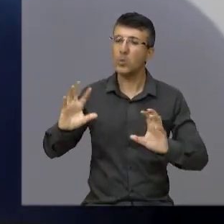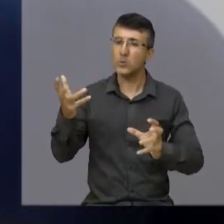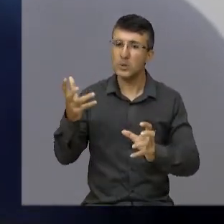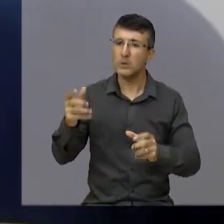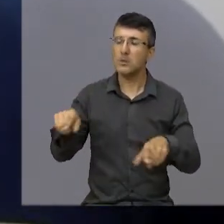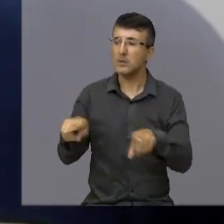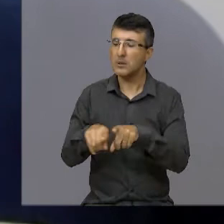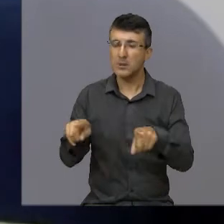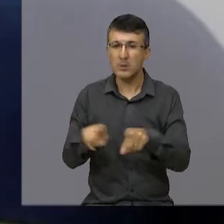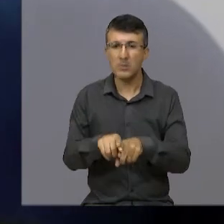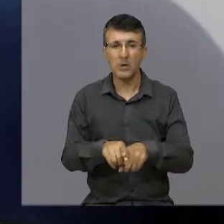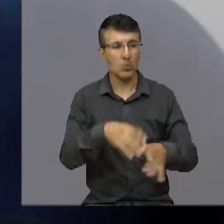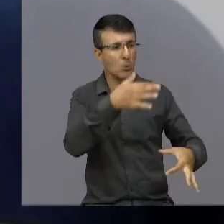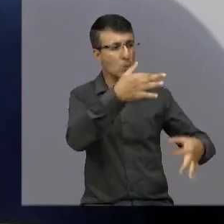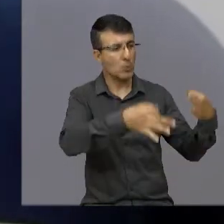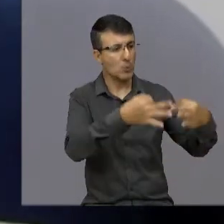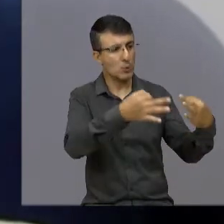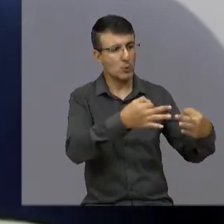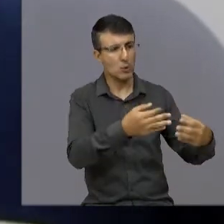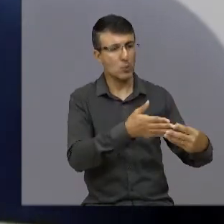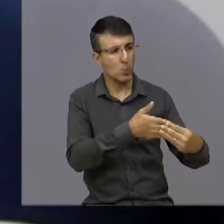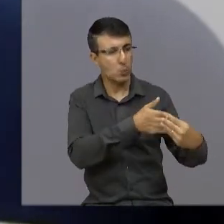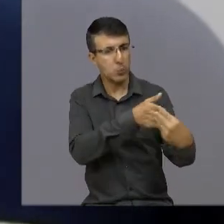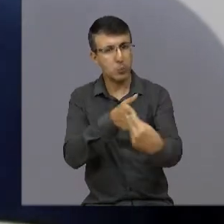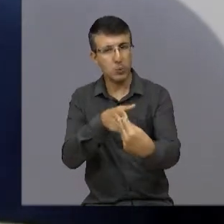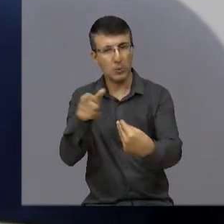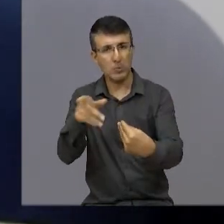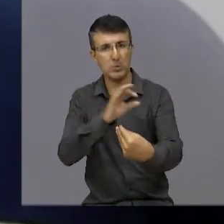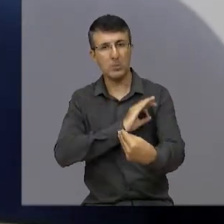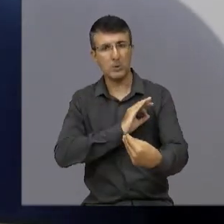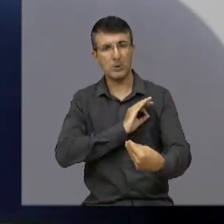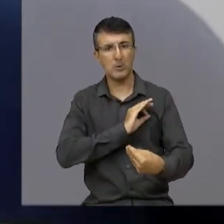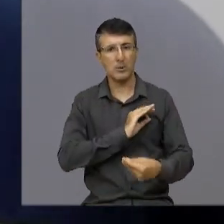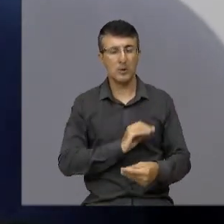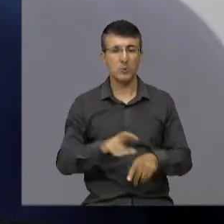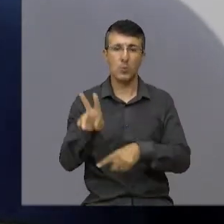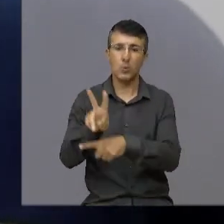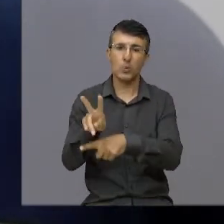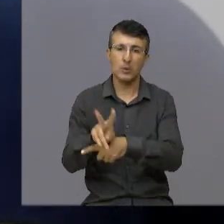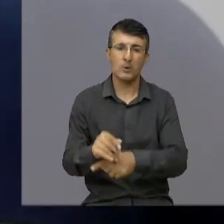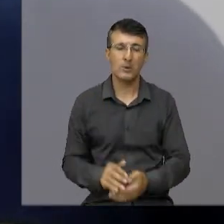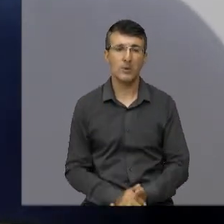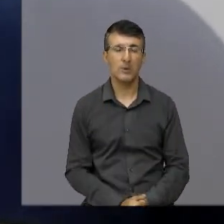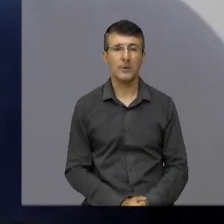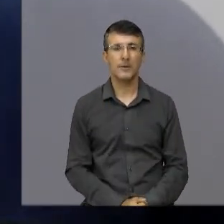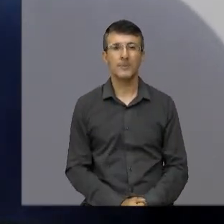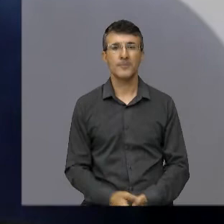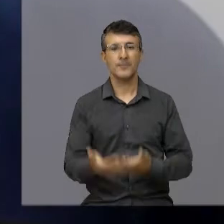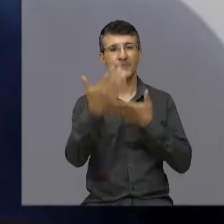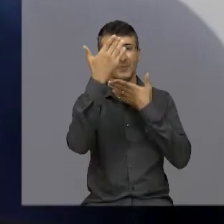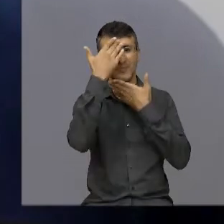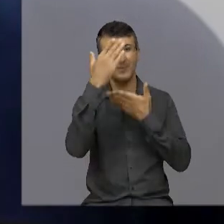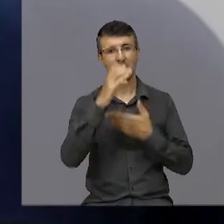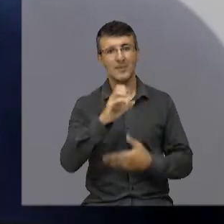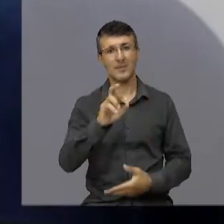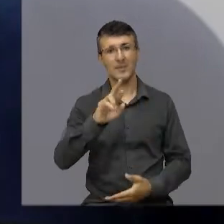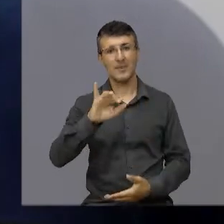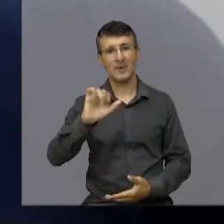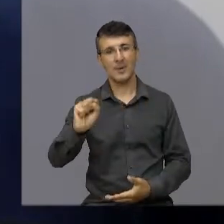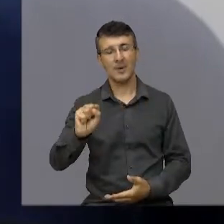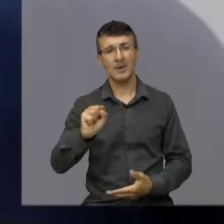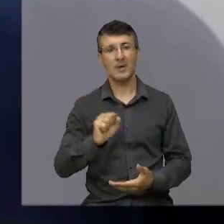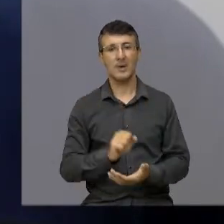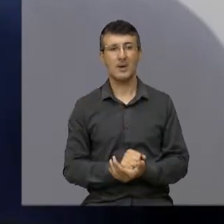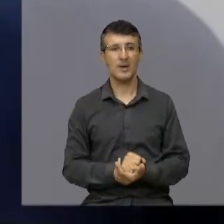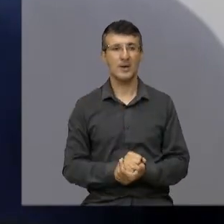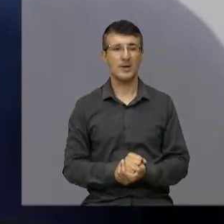judiciário para a Guarda Civil. É isso. Tá joia. Obrigada, Cris. E obrigada, doutora Ana Paula.